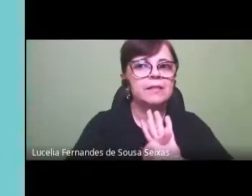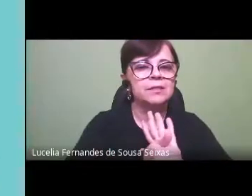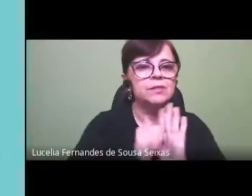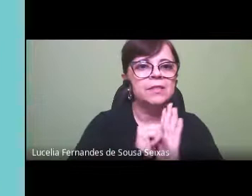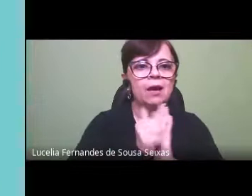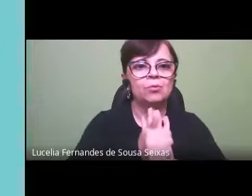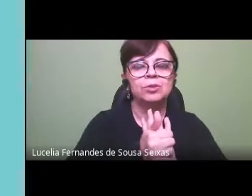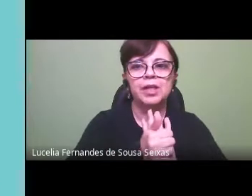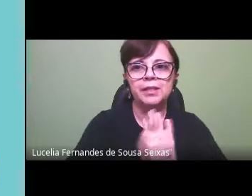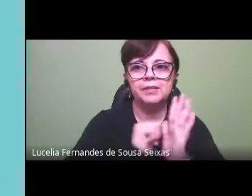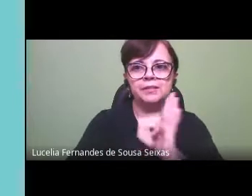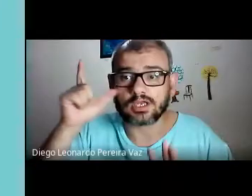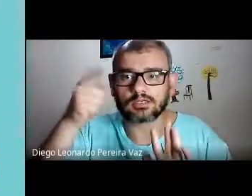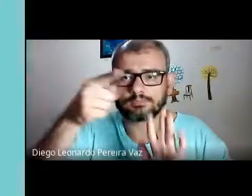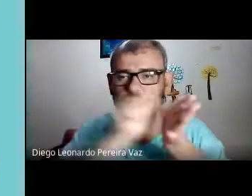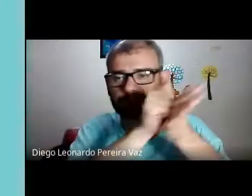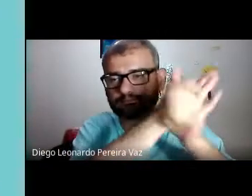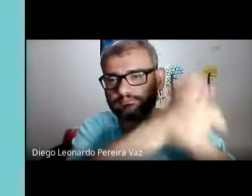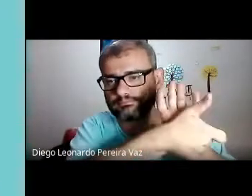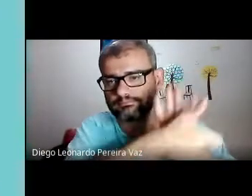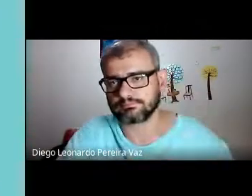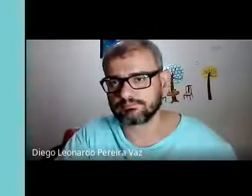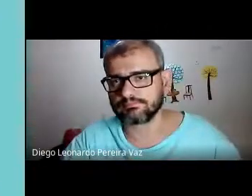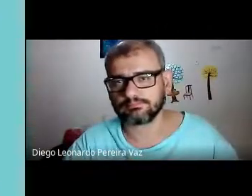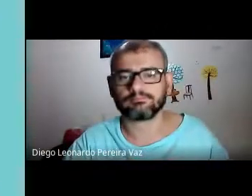Obrigada, ele está passando o sinal de Eli.